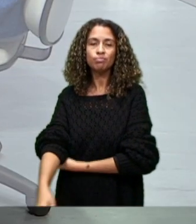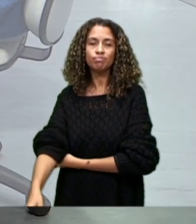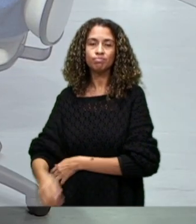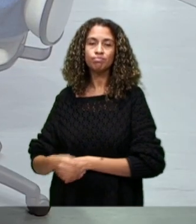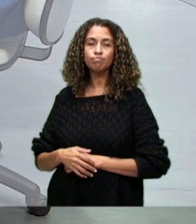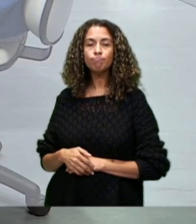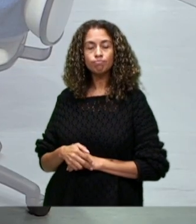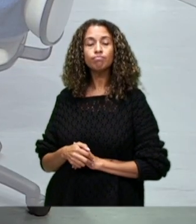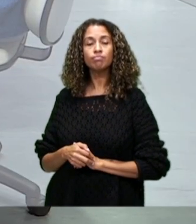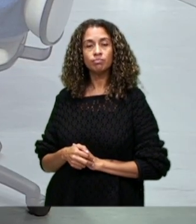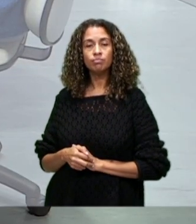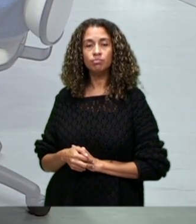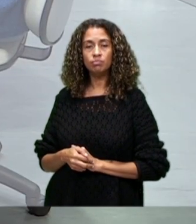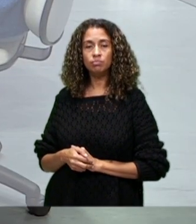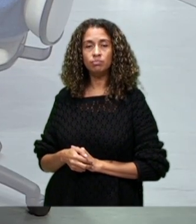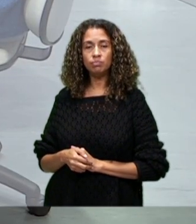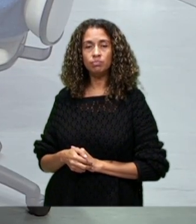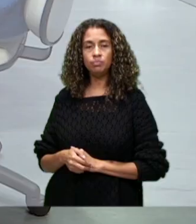os escolares, né?